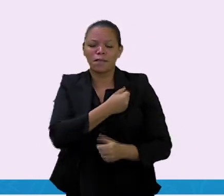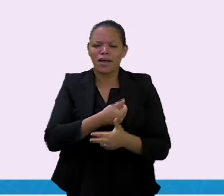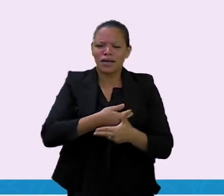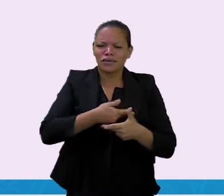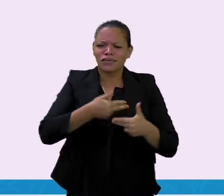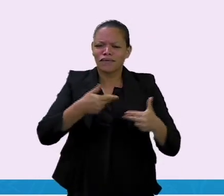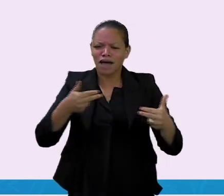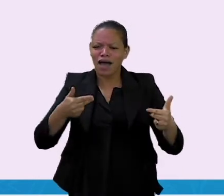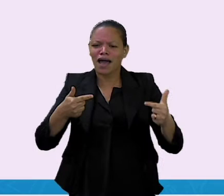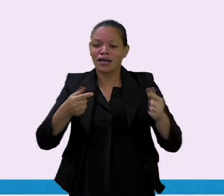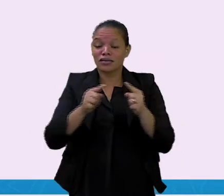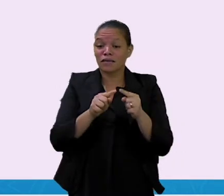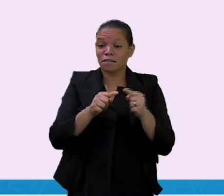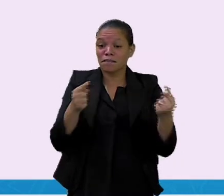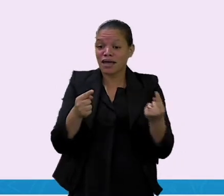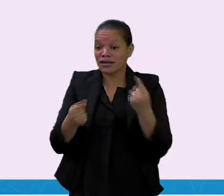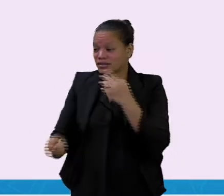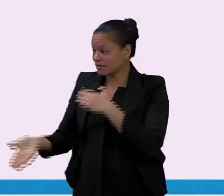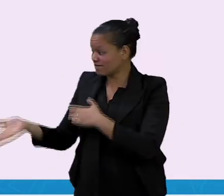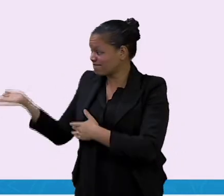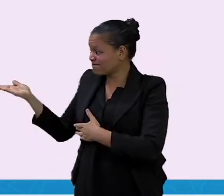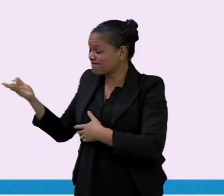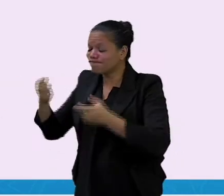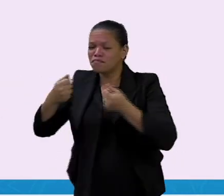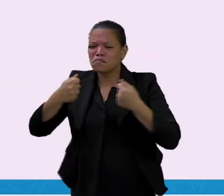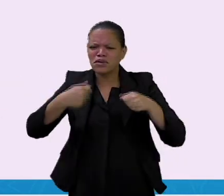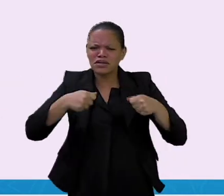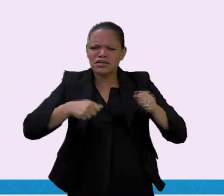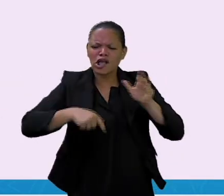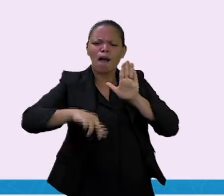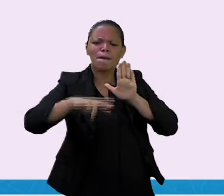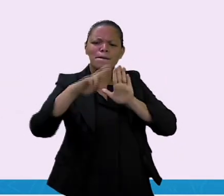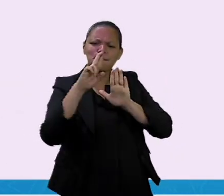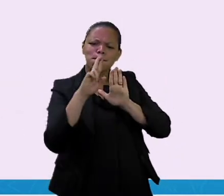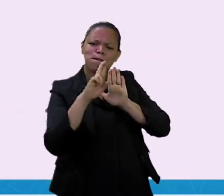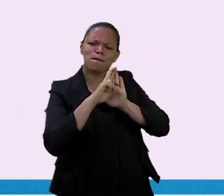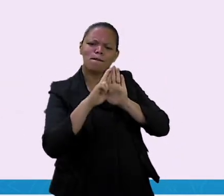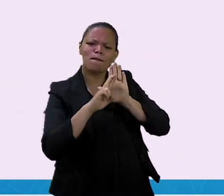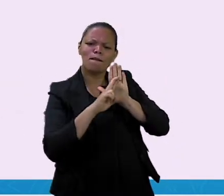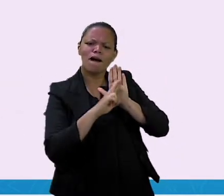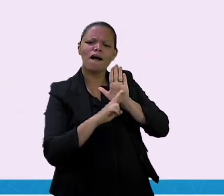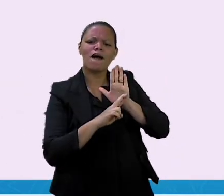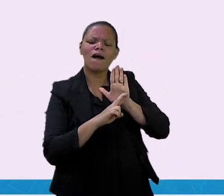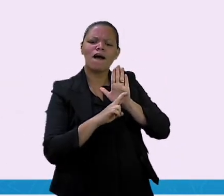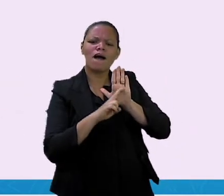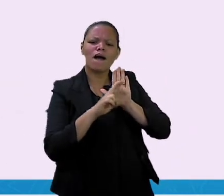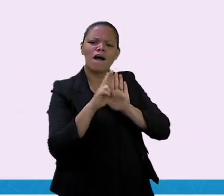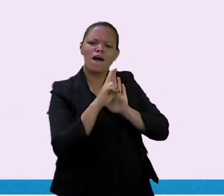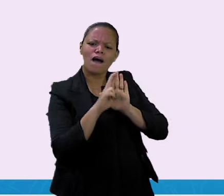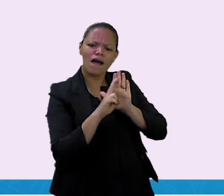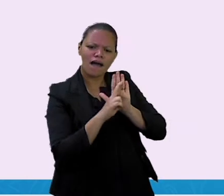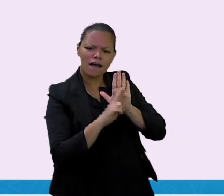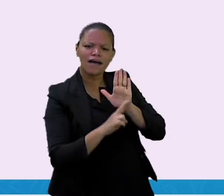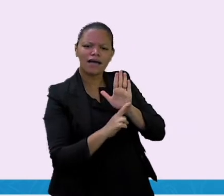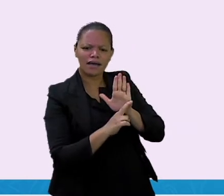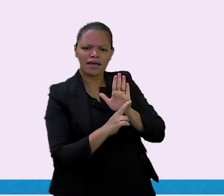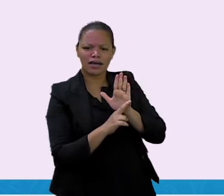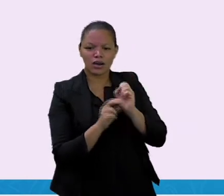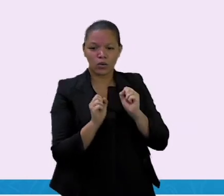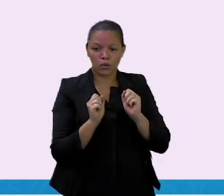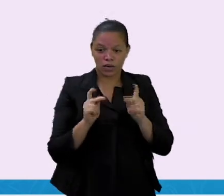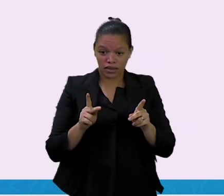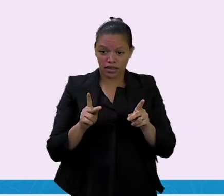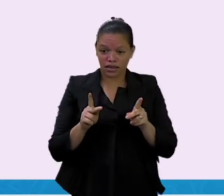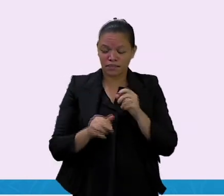regra, que é, coloca-se vírgula embaixo de vírgula para fazer os cálculos. Eu